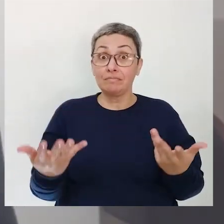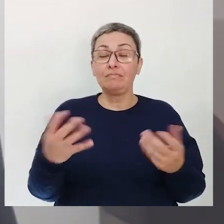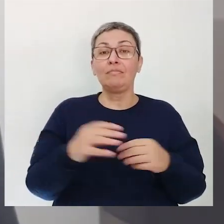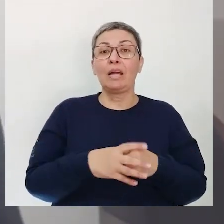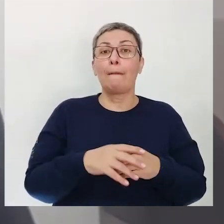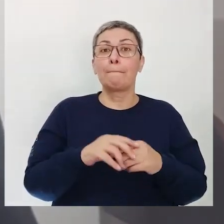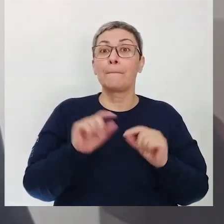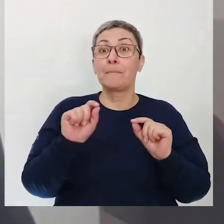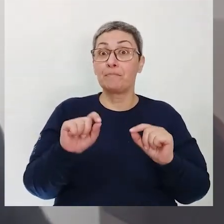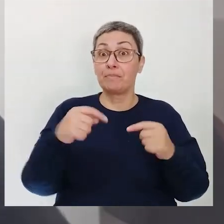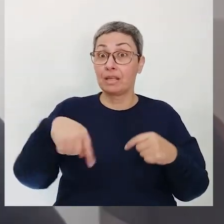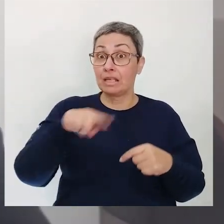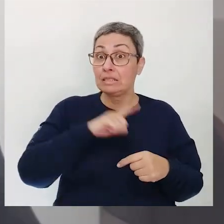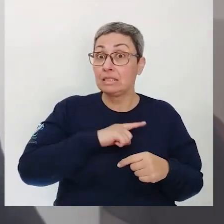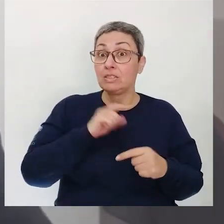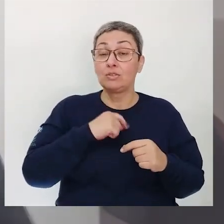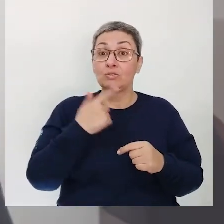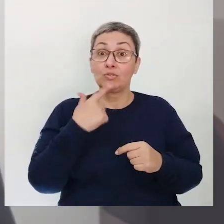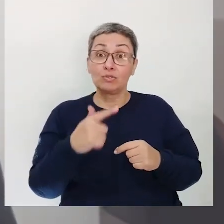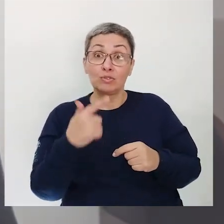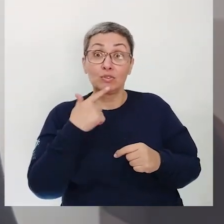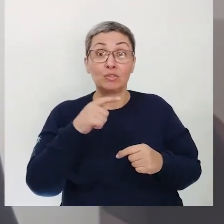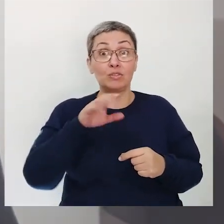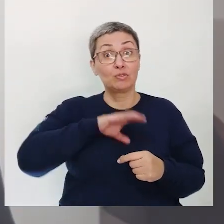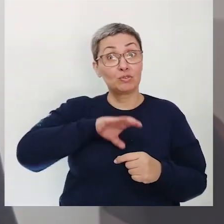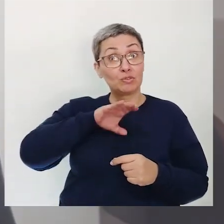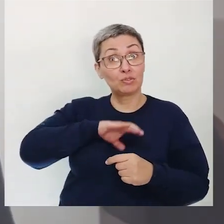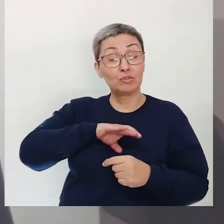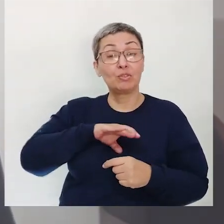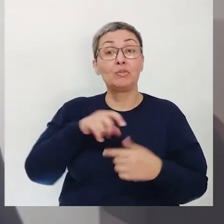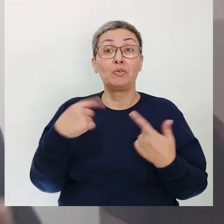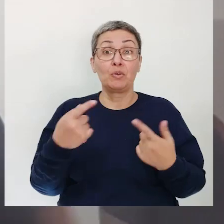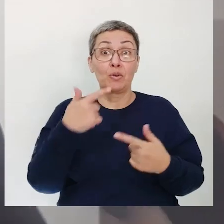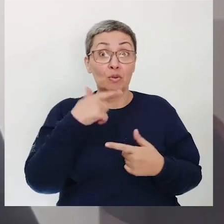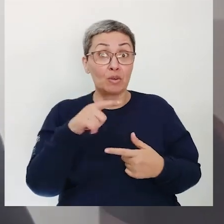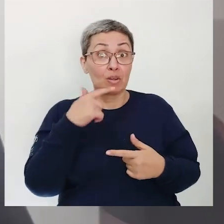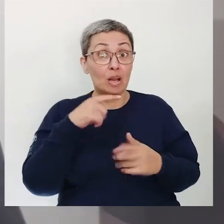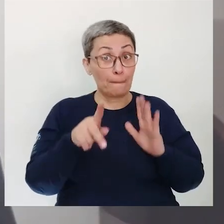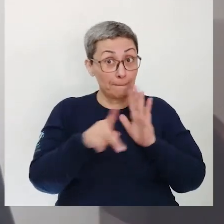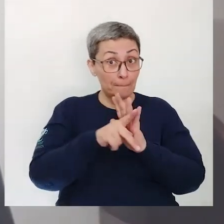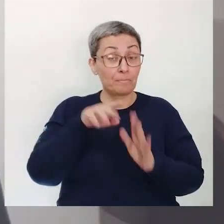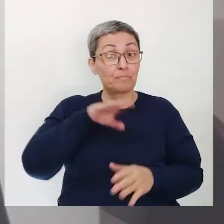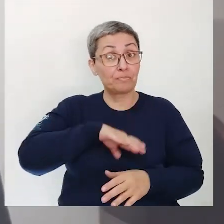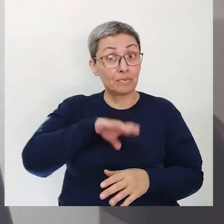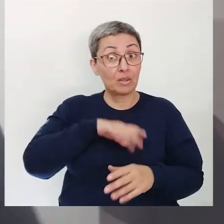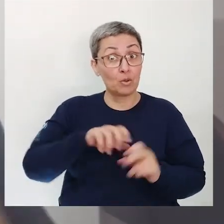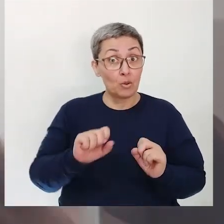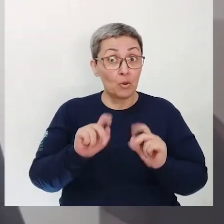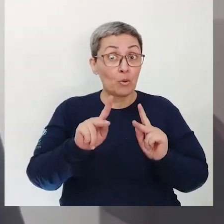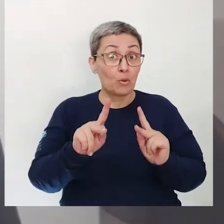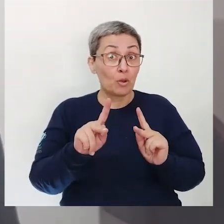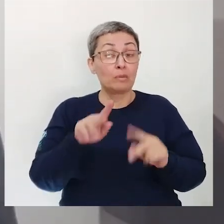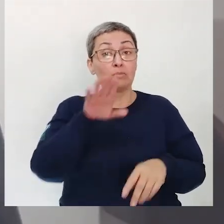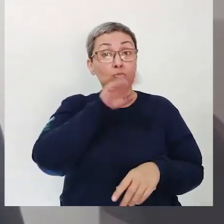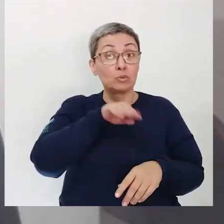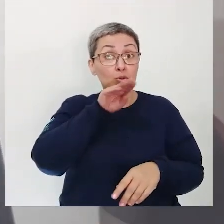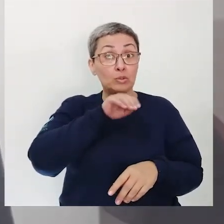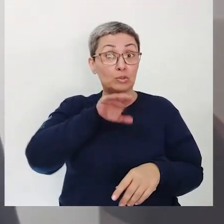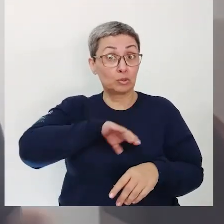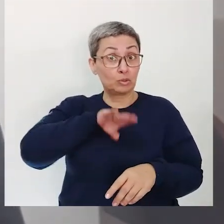Então, a nossa língua portuguesa, né? A nossa língua é a língua portuguesa, ok? Nós falamos